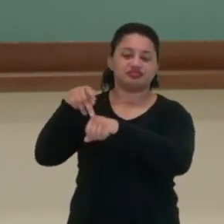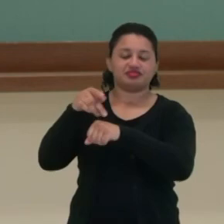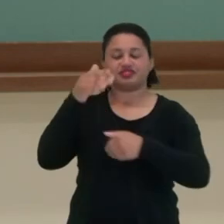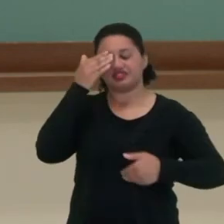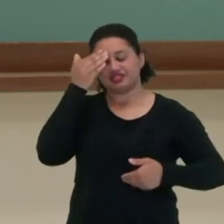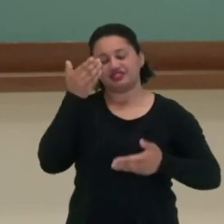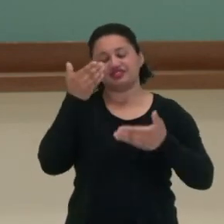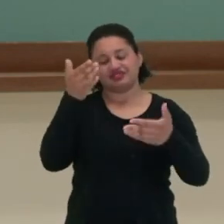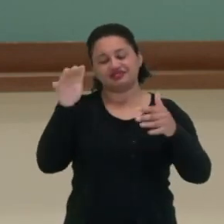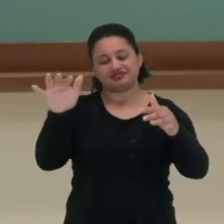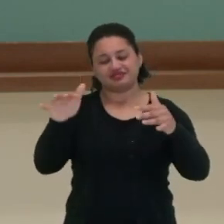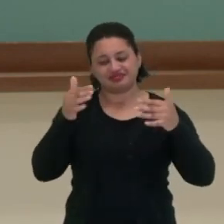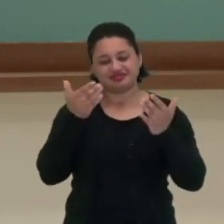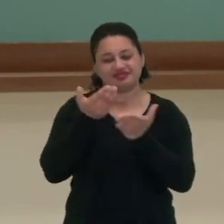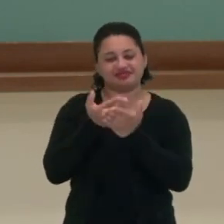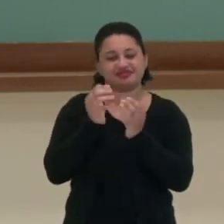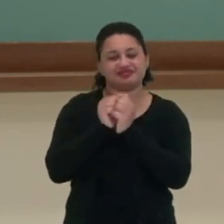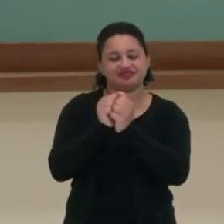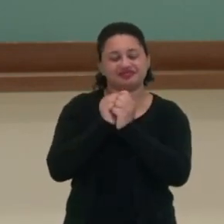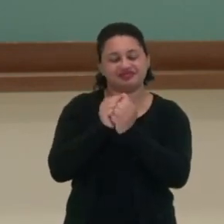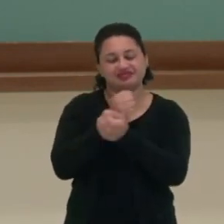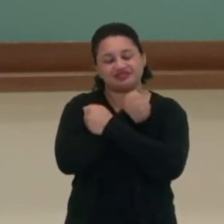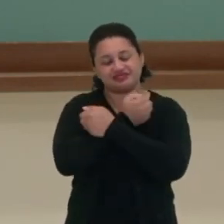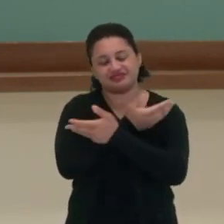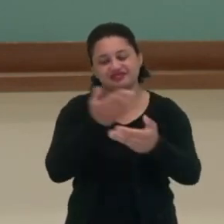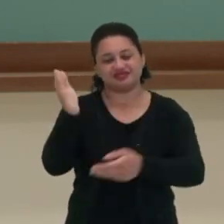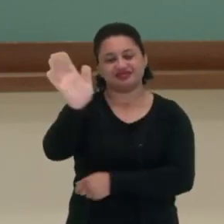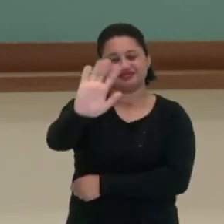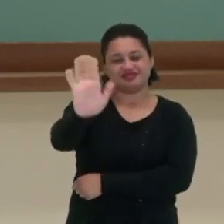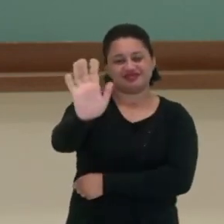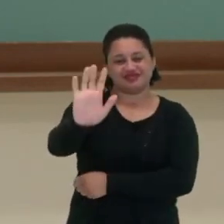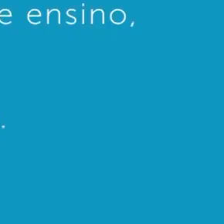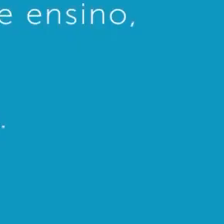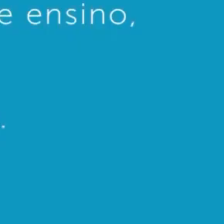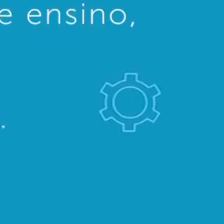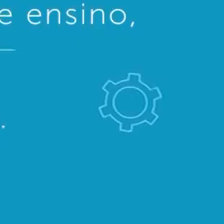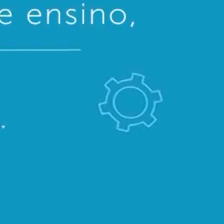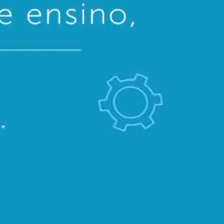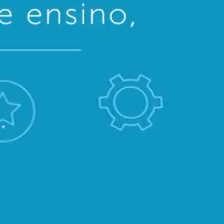país. Agradeço a você pelo seu envolvimento e participação, forte abraço e até a próxima!